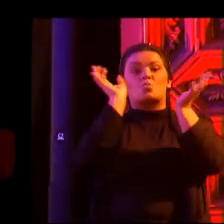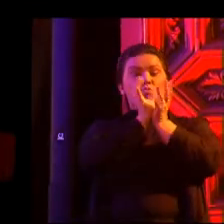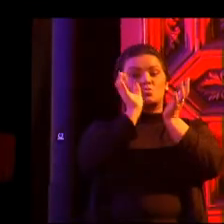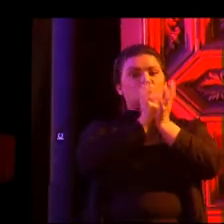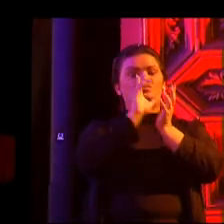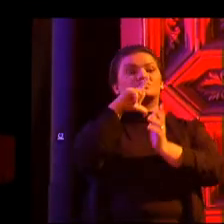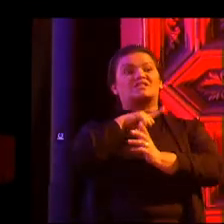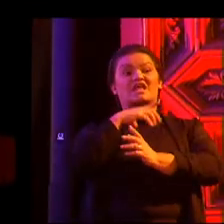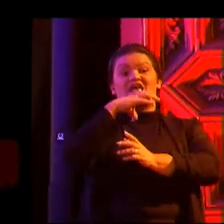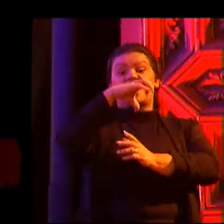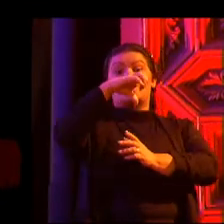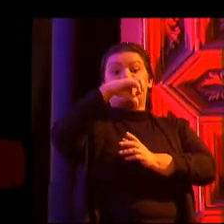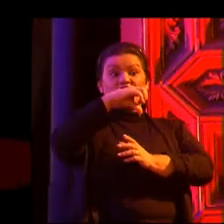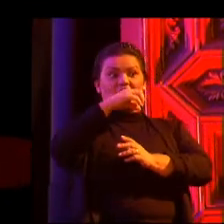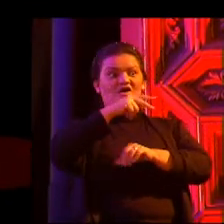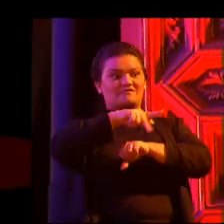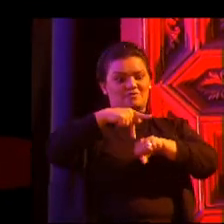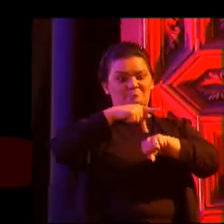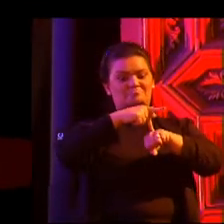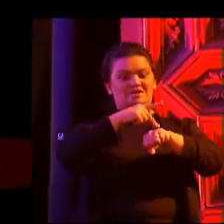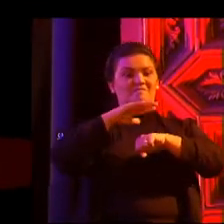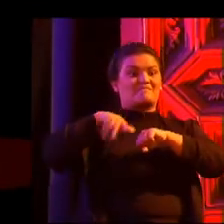9 prêmios internacionais